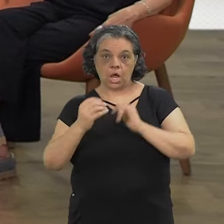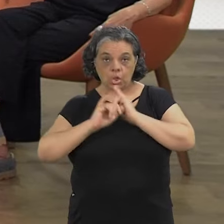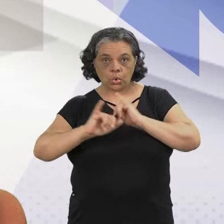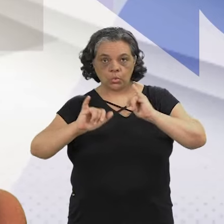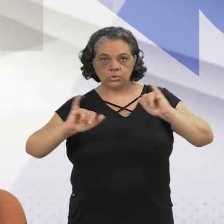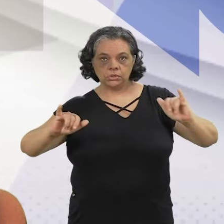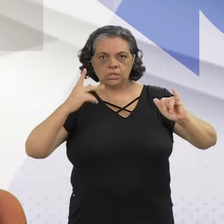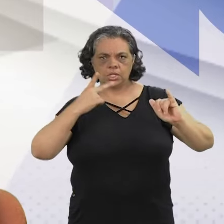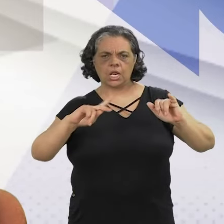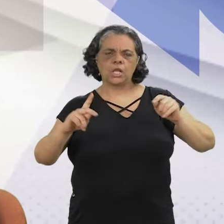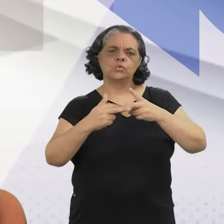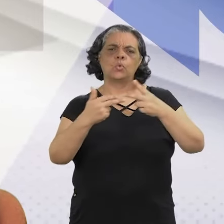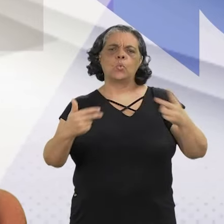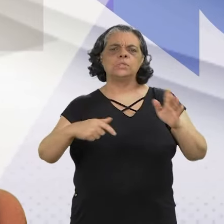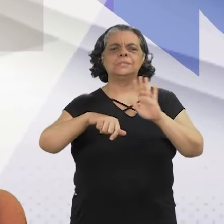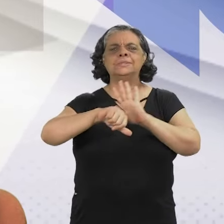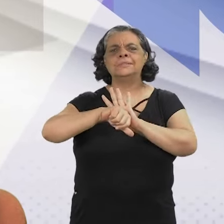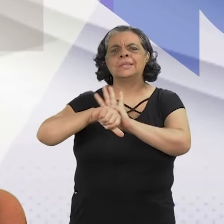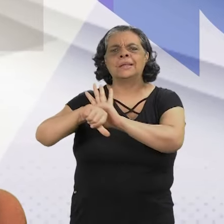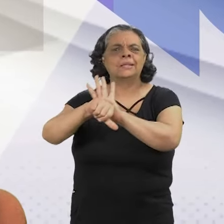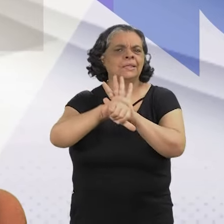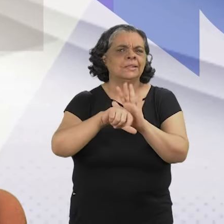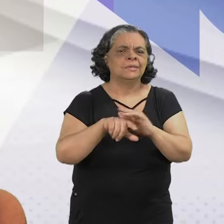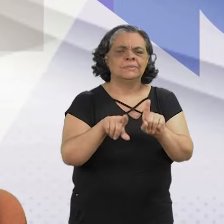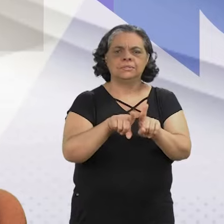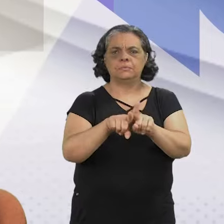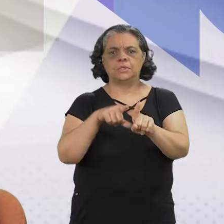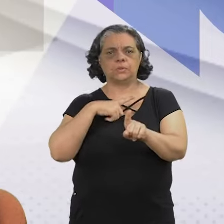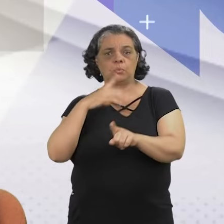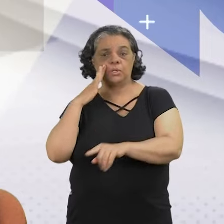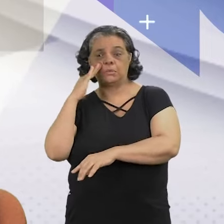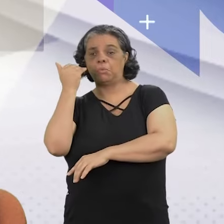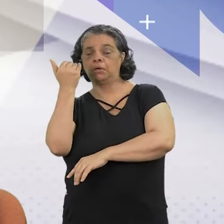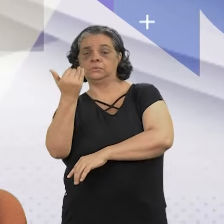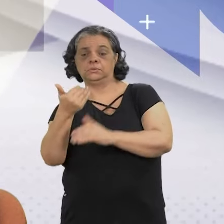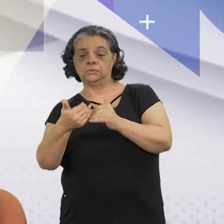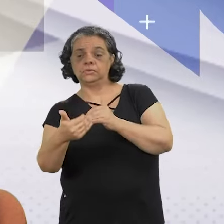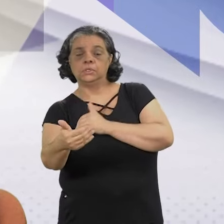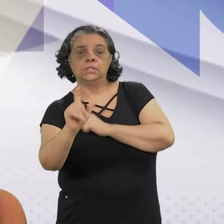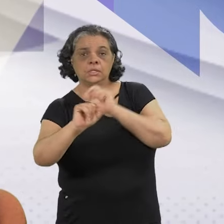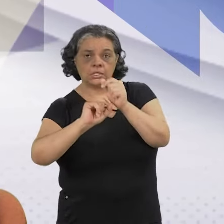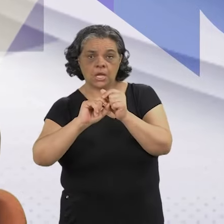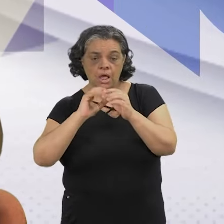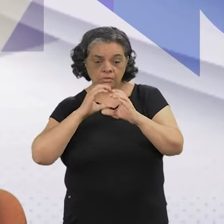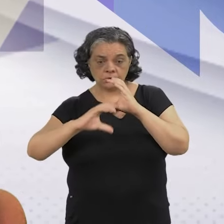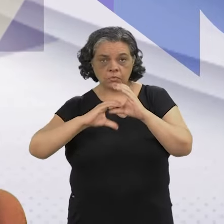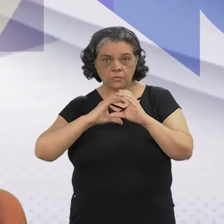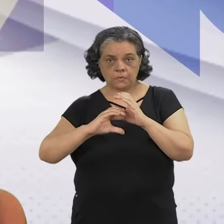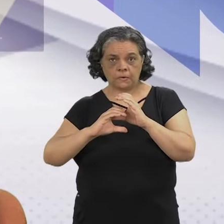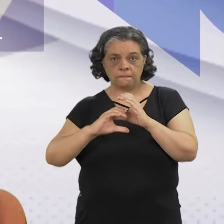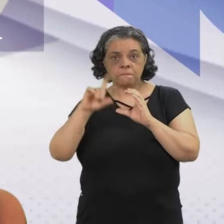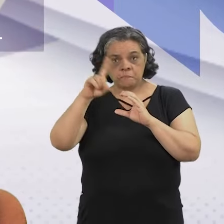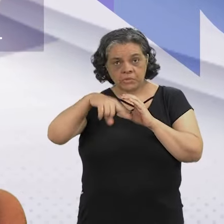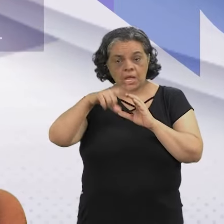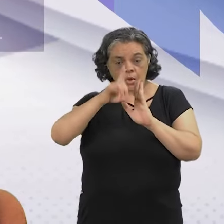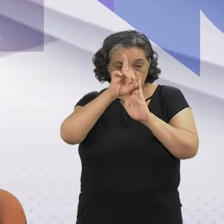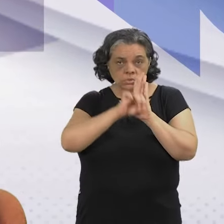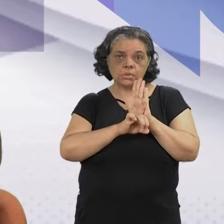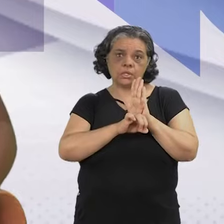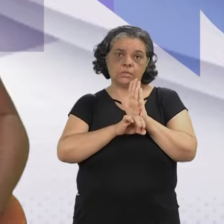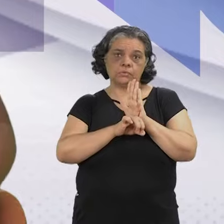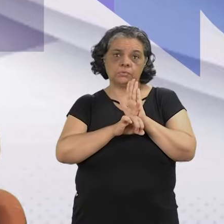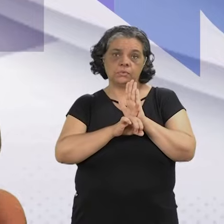notícias sobre isso eram sobre coisas negativas então quando a gente passa a entender que essa comunicação ela é